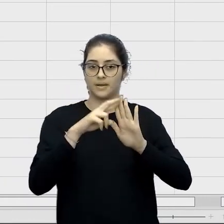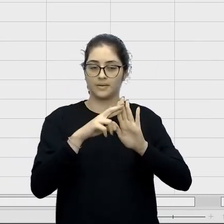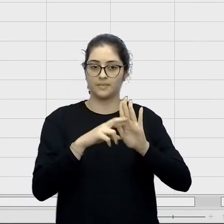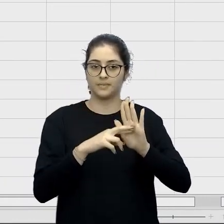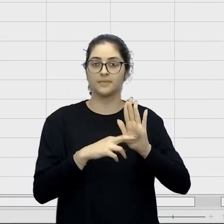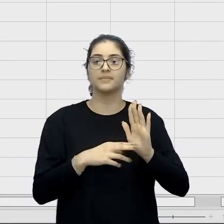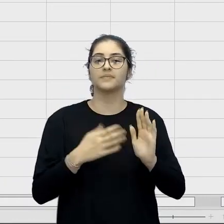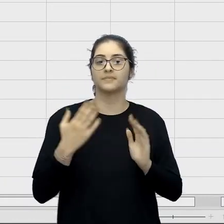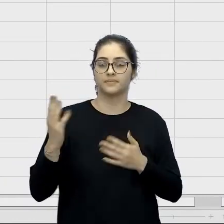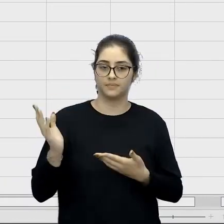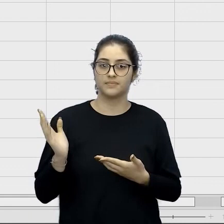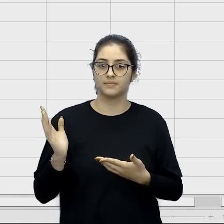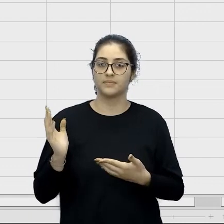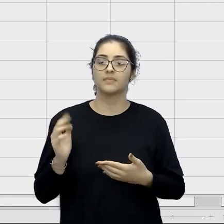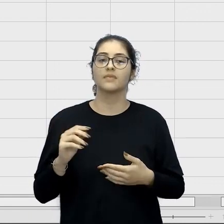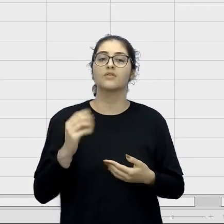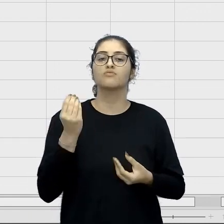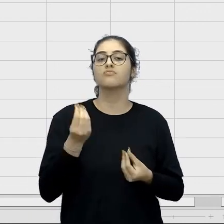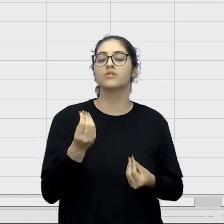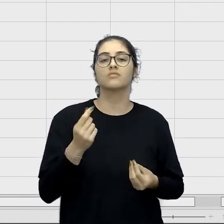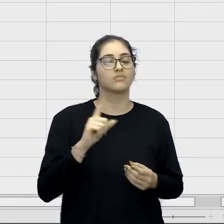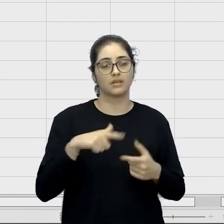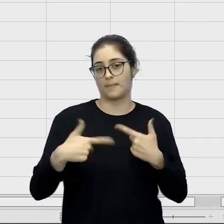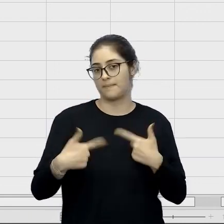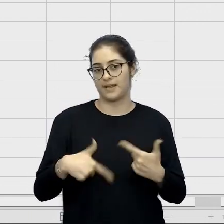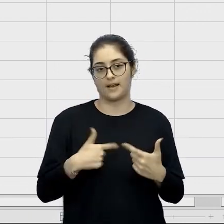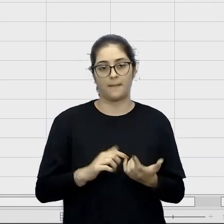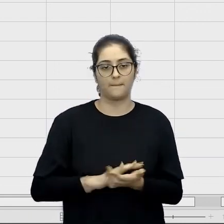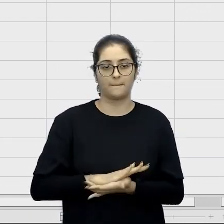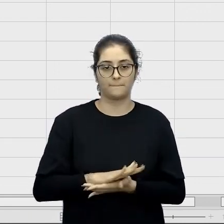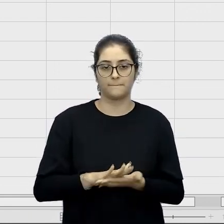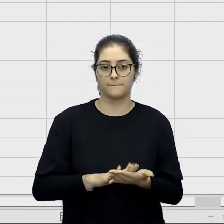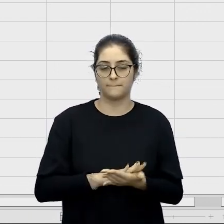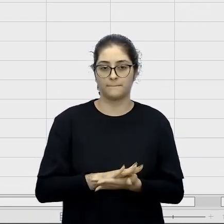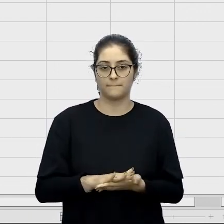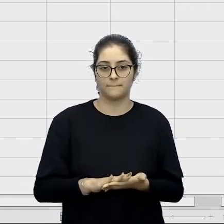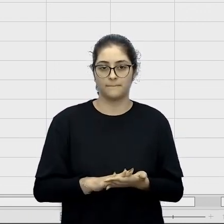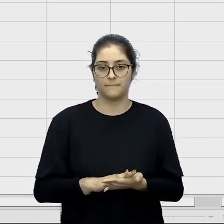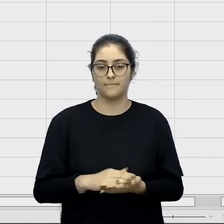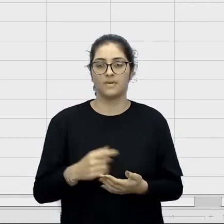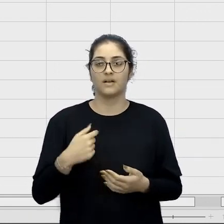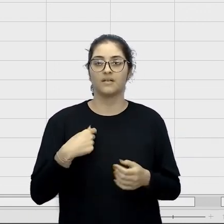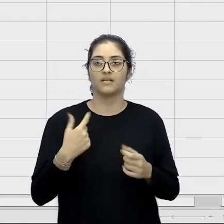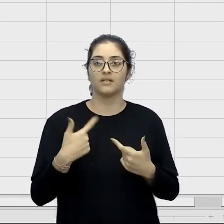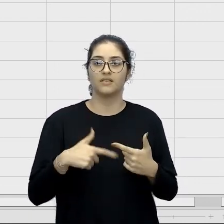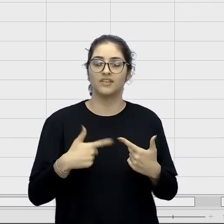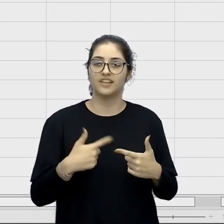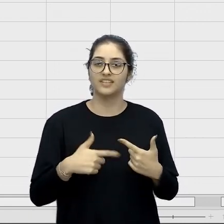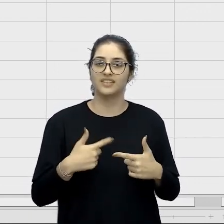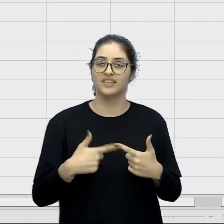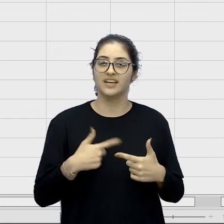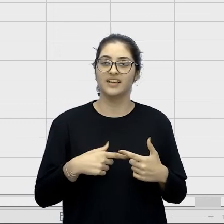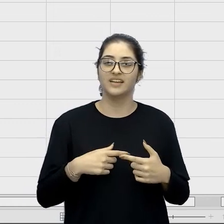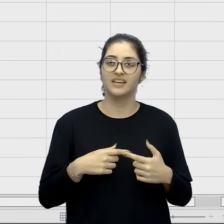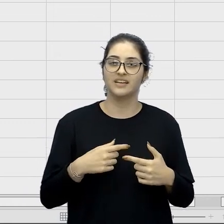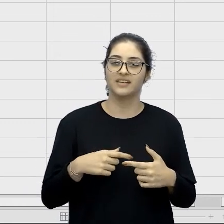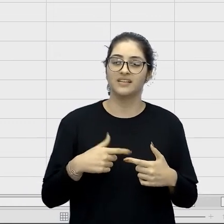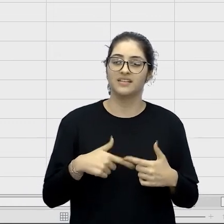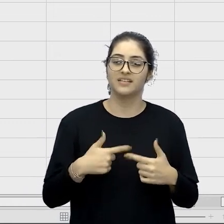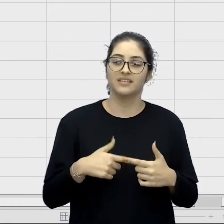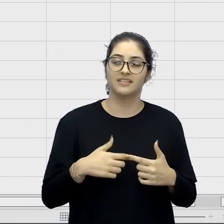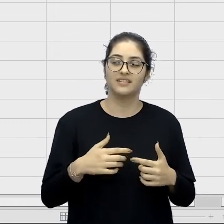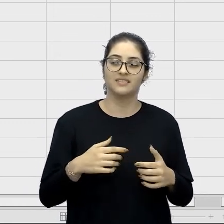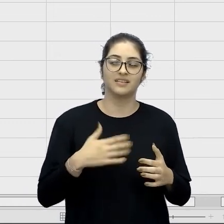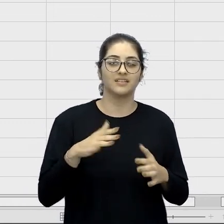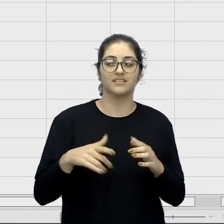entra de dinheiro, né? Certo. Pensando que a gente não trabalha, e nessa época eu já fazia alguns freelancers quando eu tinha 16 anos, você provavelmente